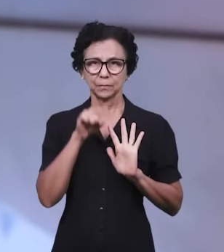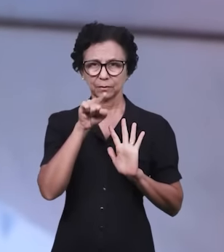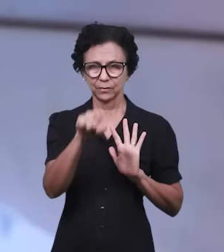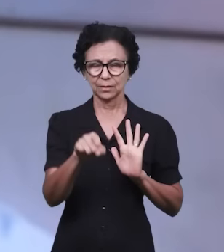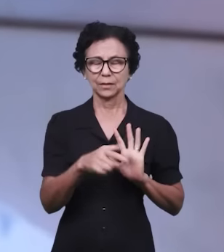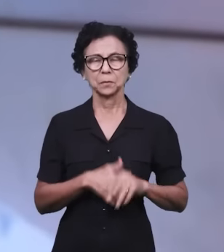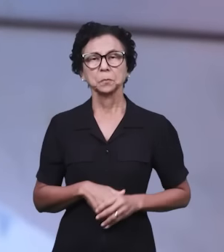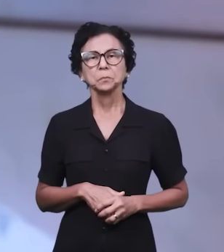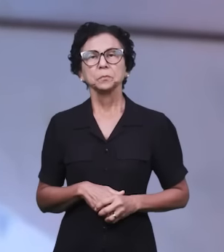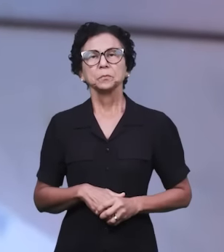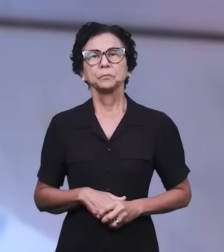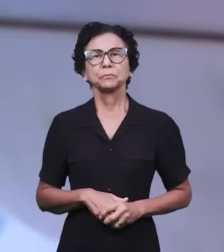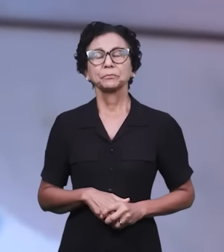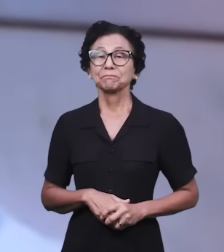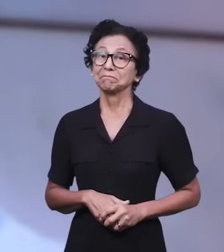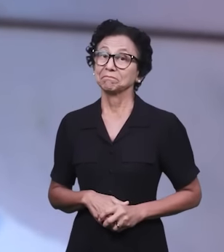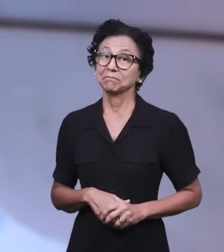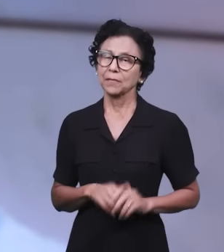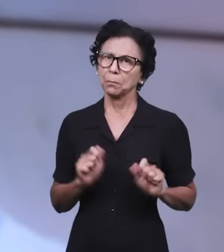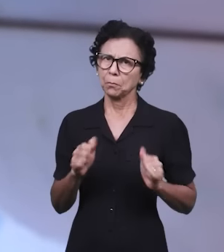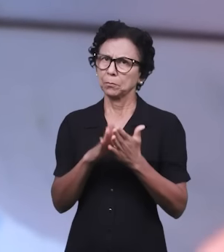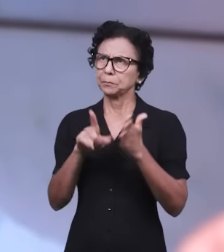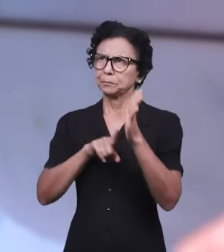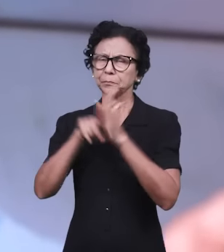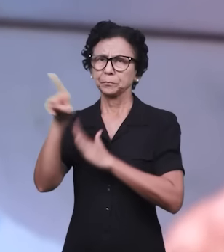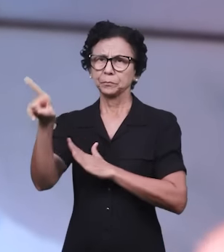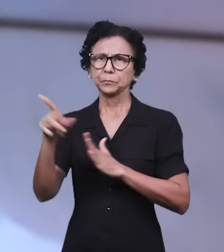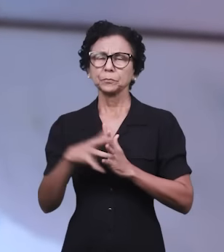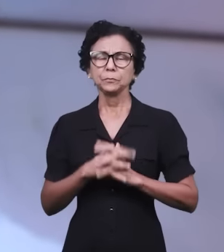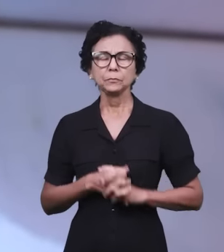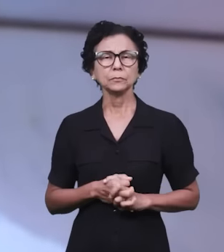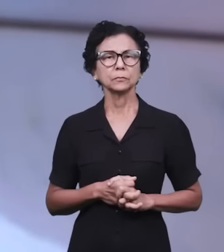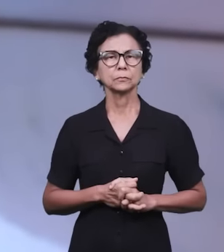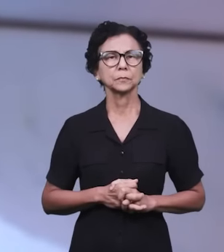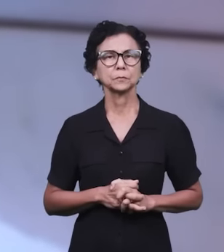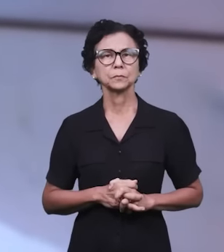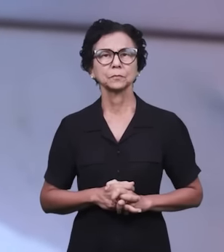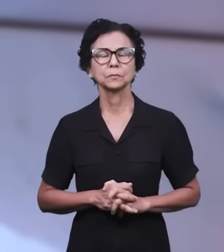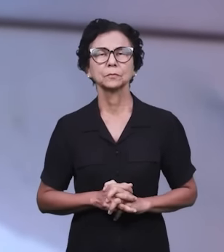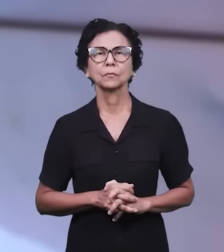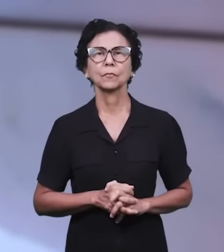participando conosco, você, se quiser consultar a Bíblia, pode consultar. Então, vai dizer o seguinte aqui, ó,